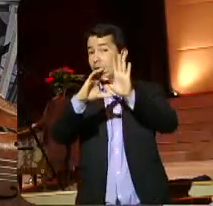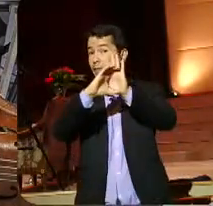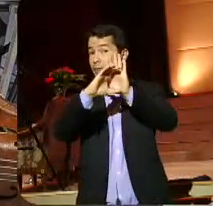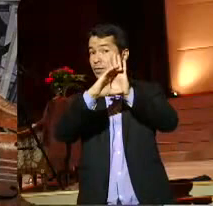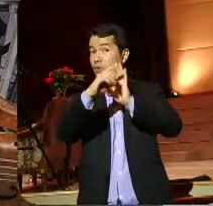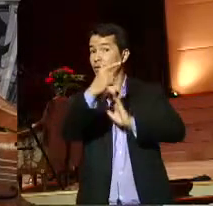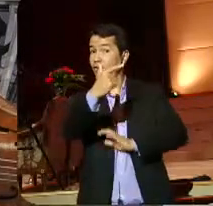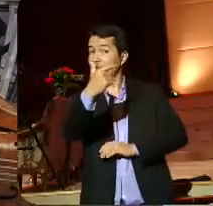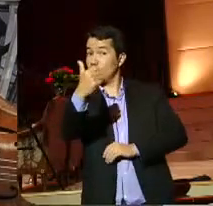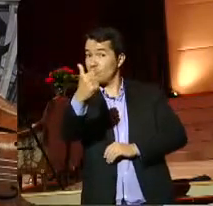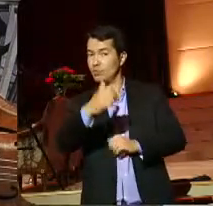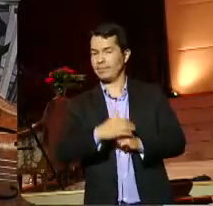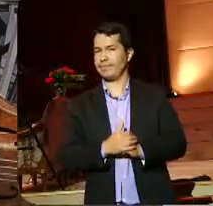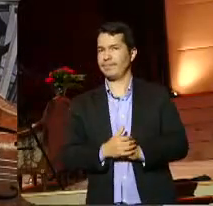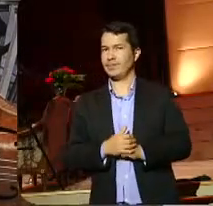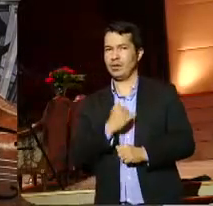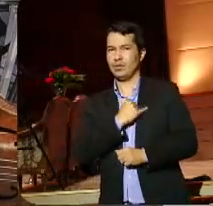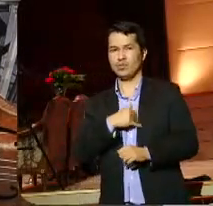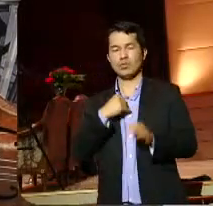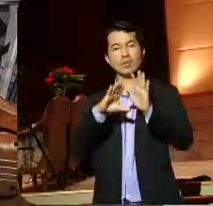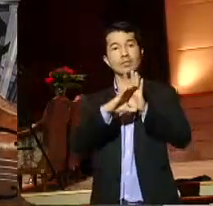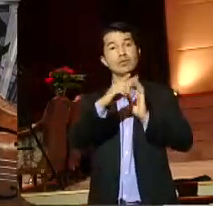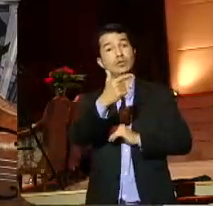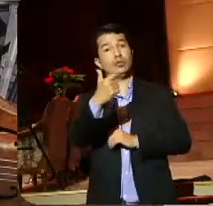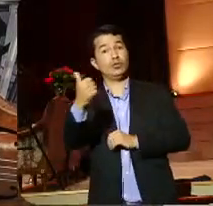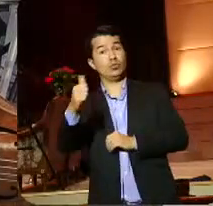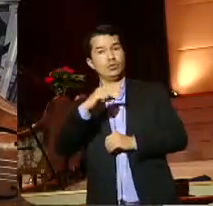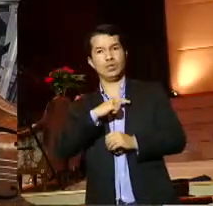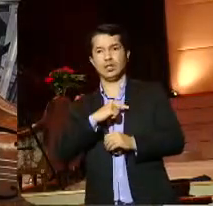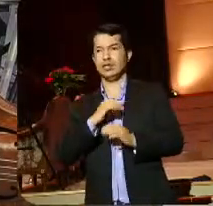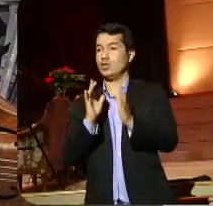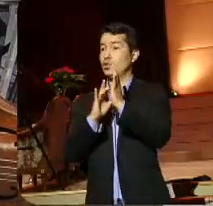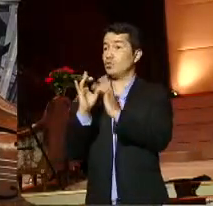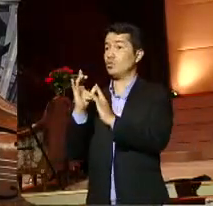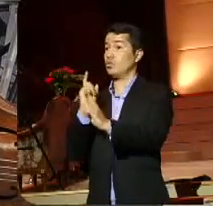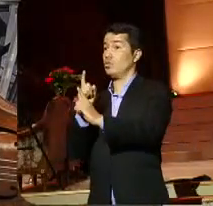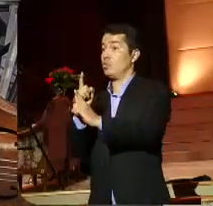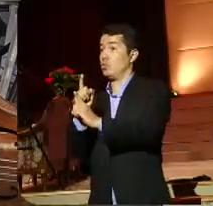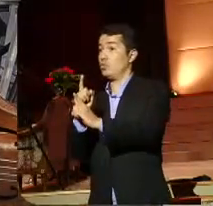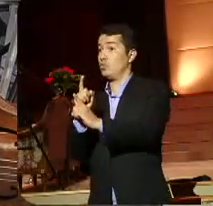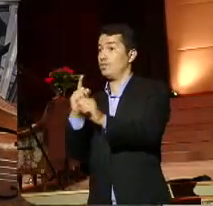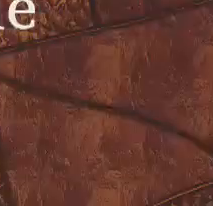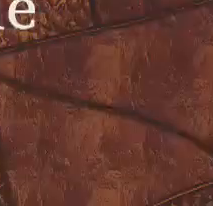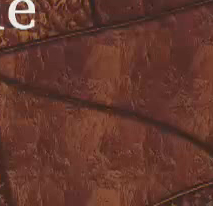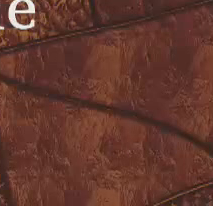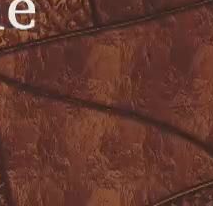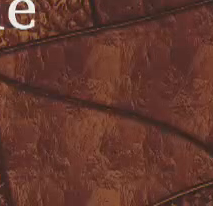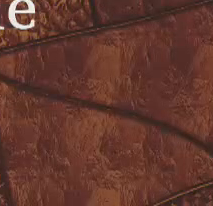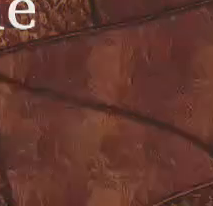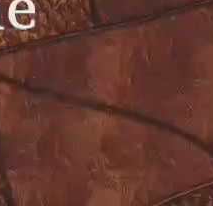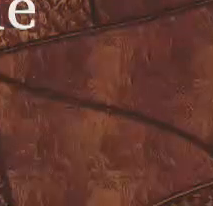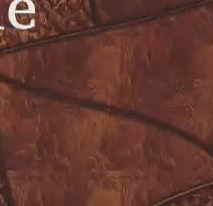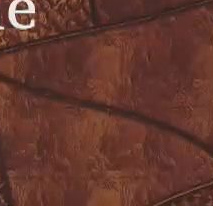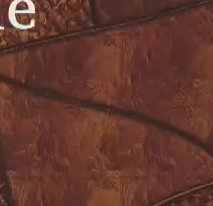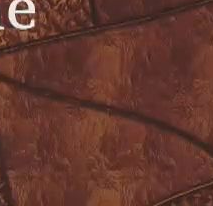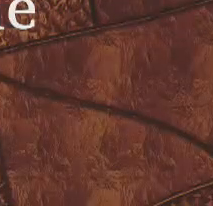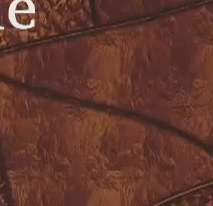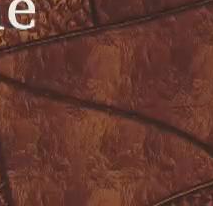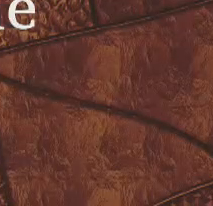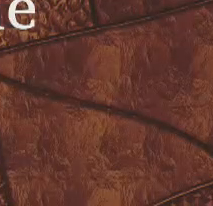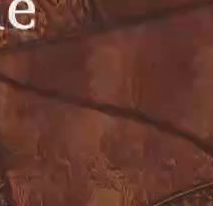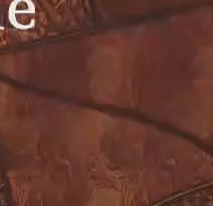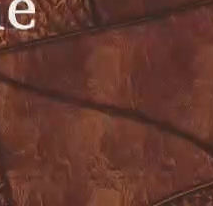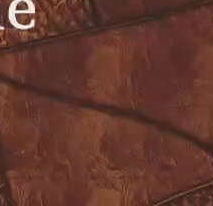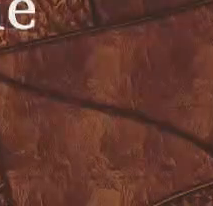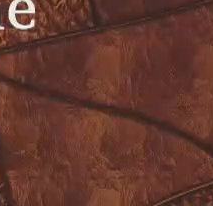Galiléia acontece. E olha só que bonito é esse texto. Diz assim: quando eles acabaram de